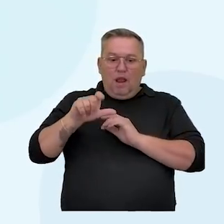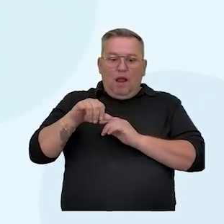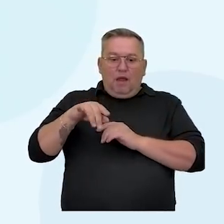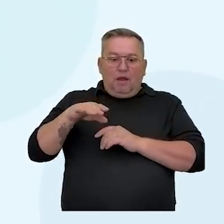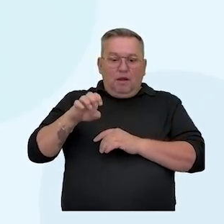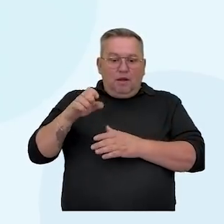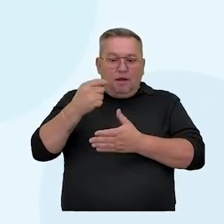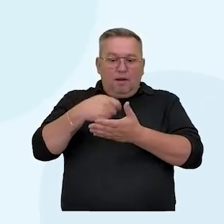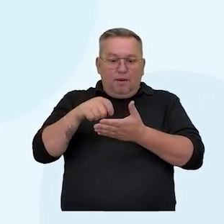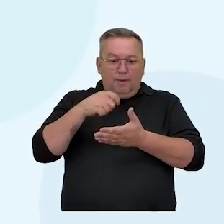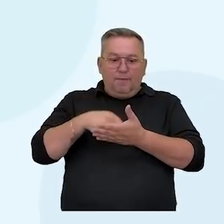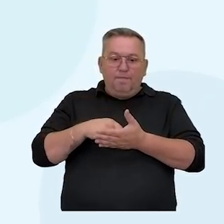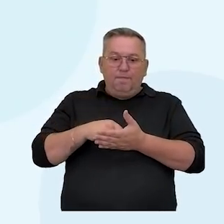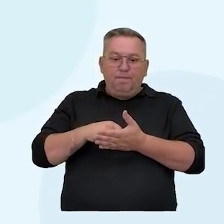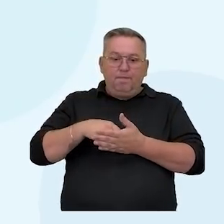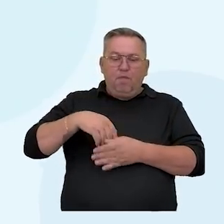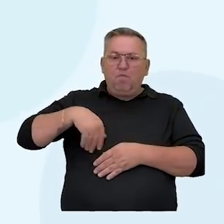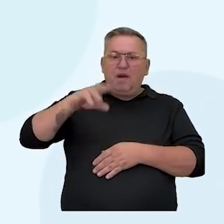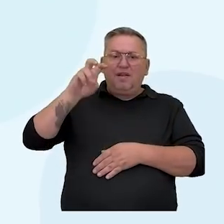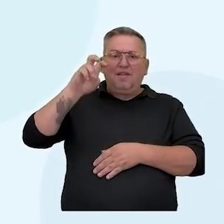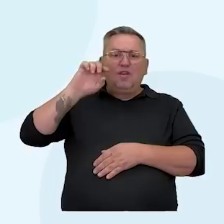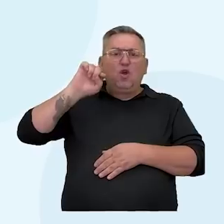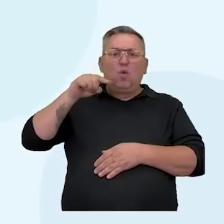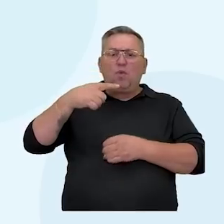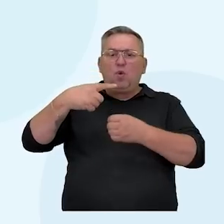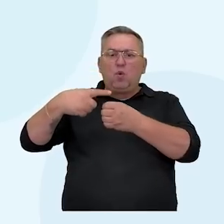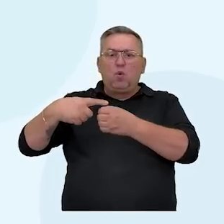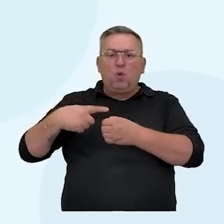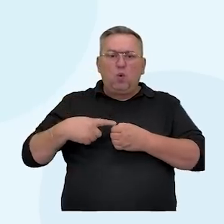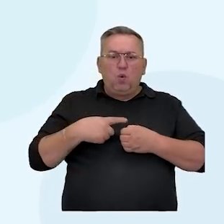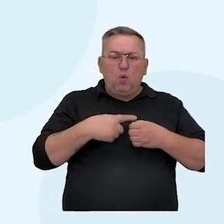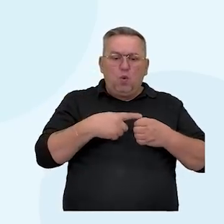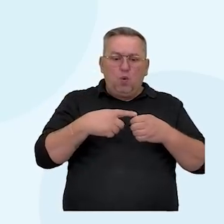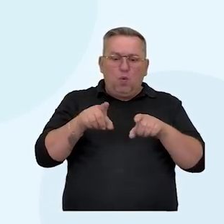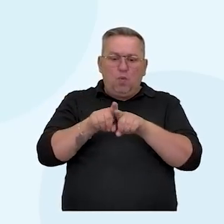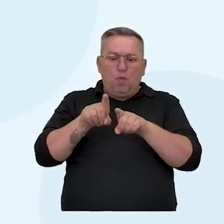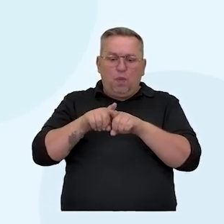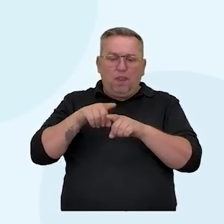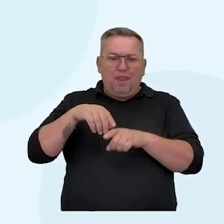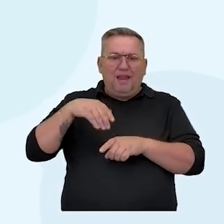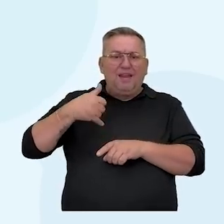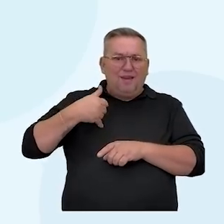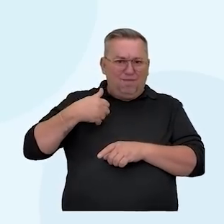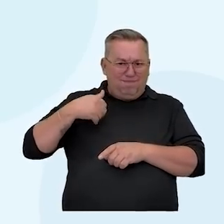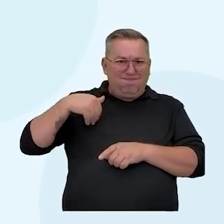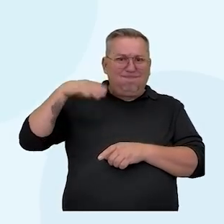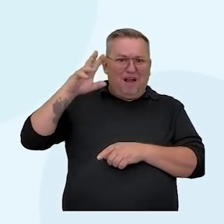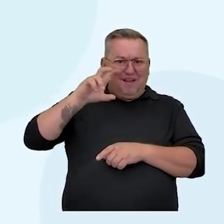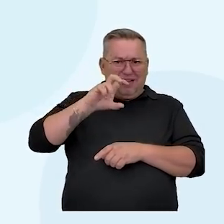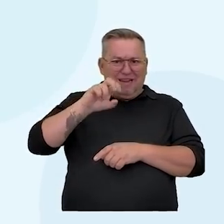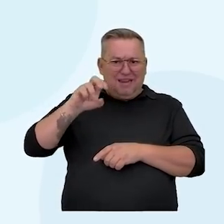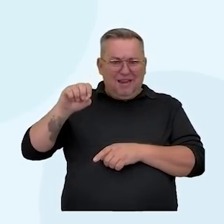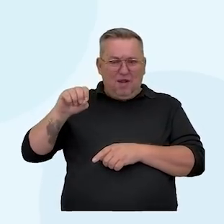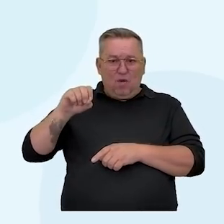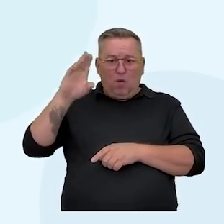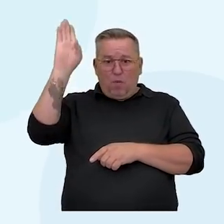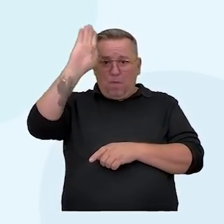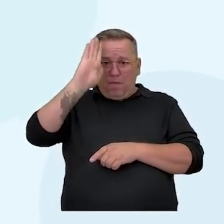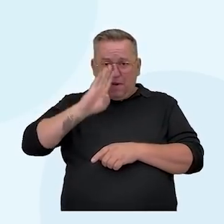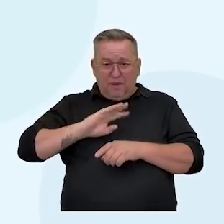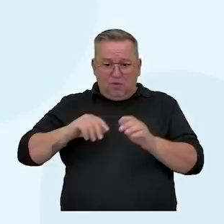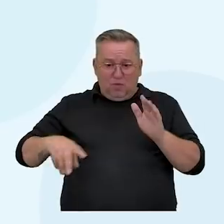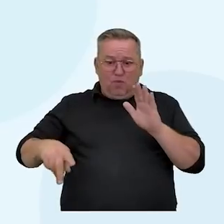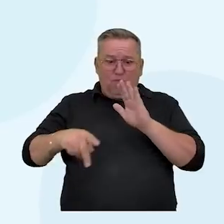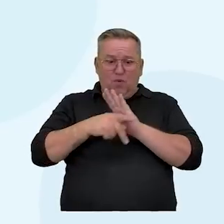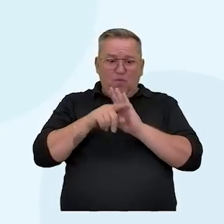Marinho. Com mais de 5.000 municípios e com idade superior a 500 anos, o Brasil é